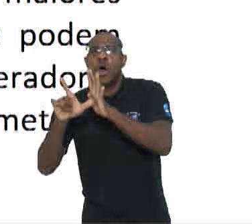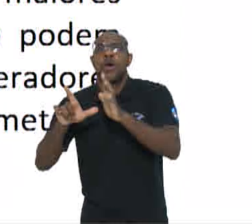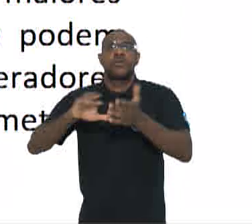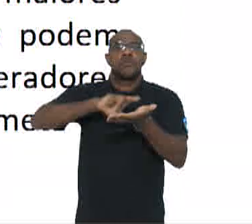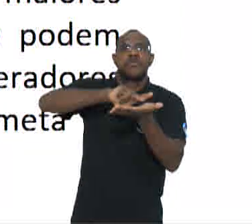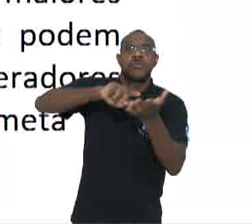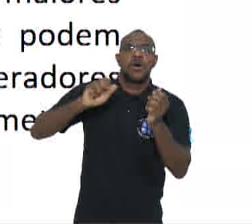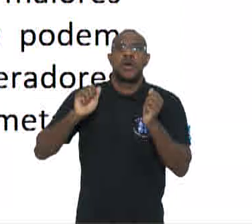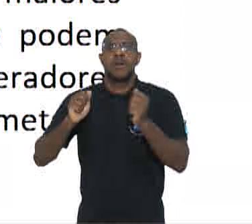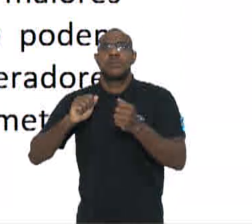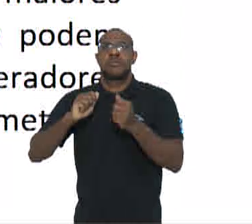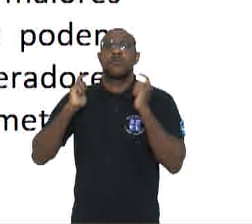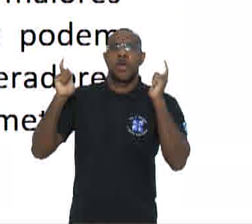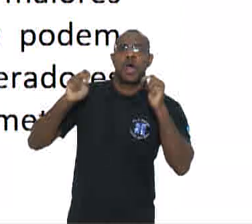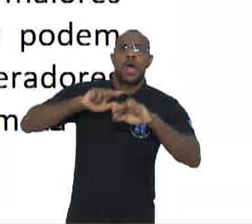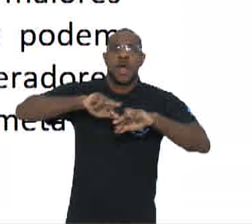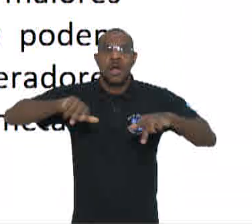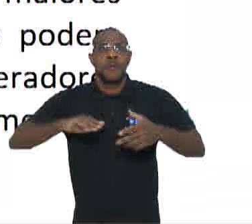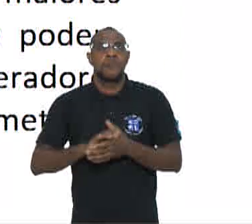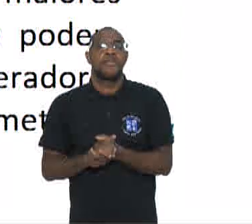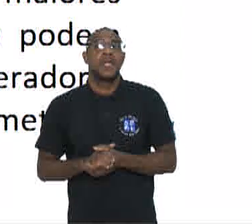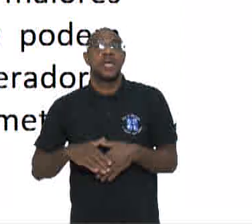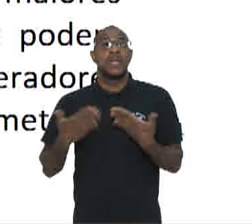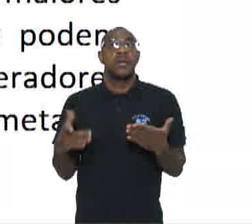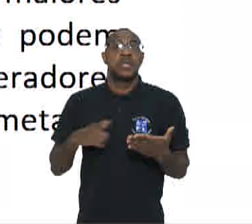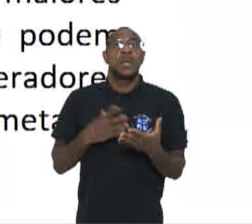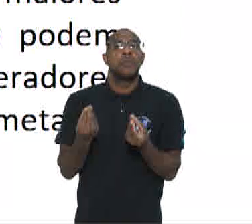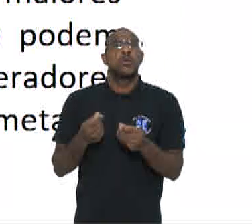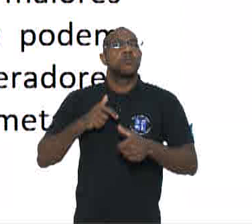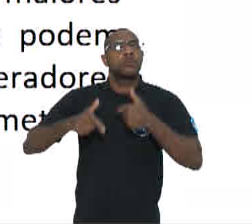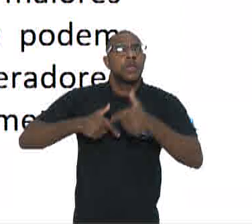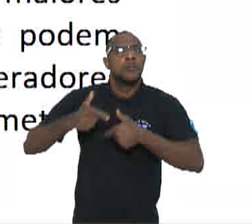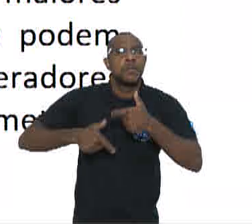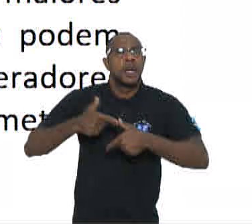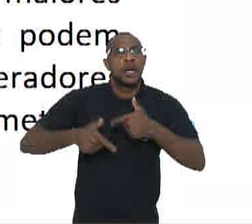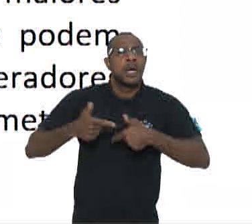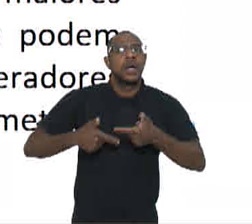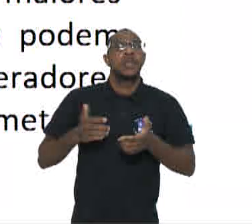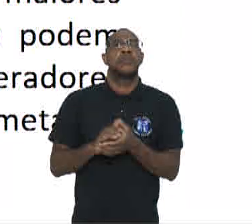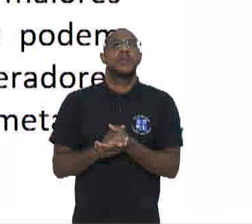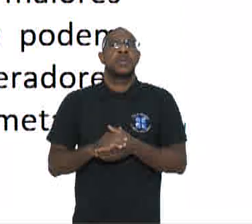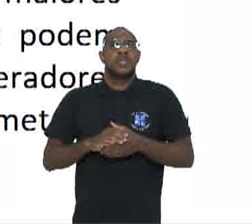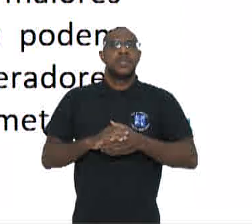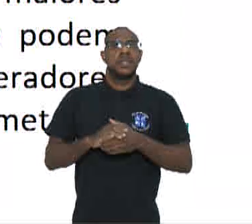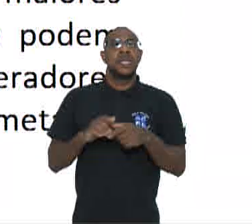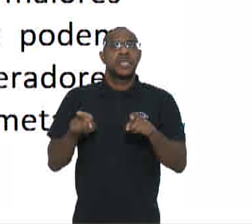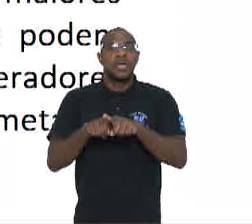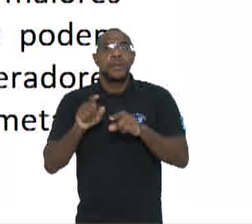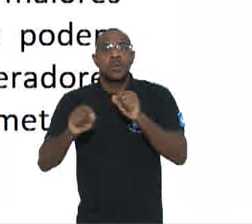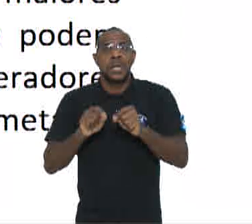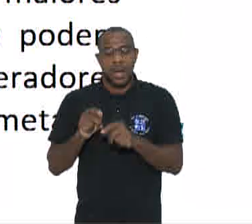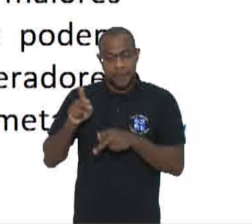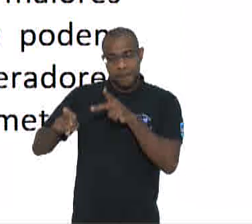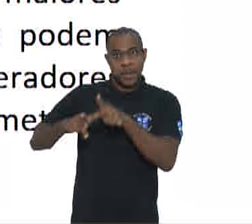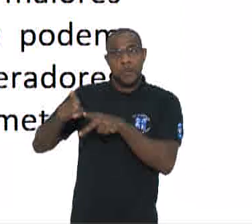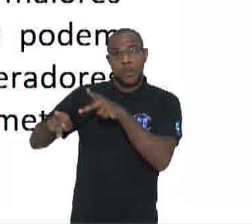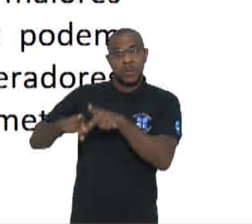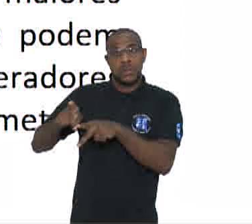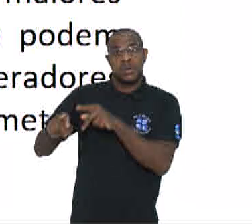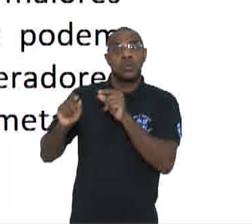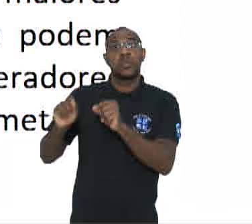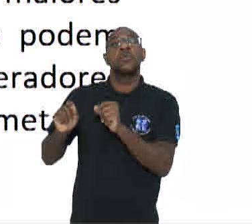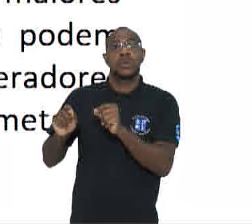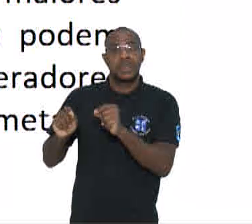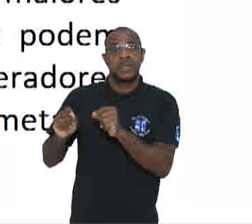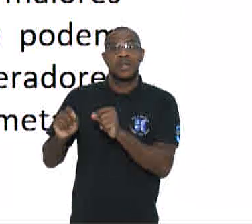operadores menos preparados para executar os serviços. Operações menos eficientes podem deixar a população sujeita a